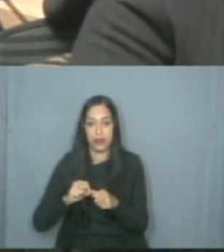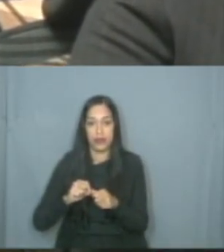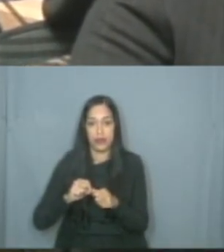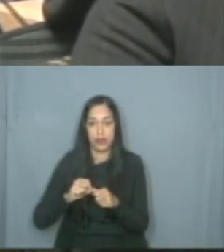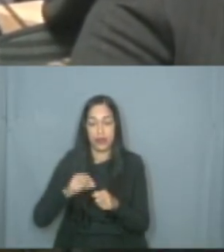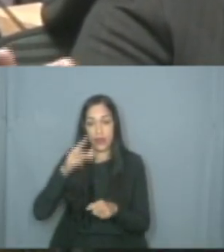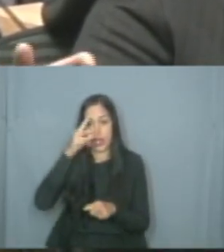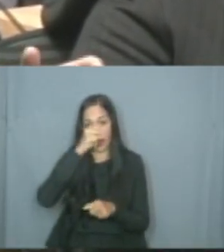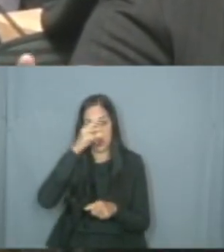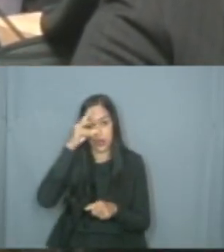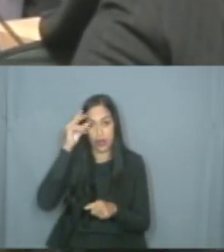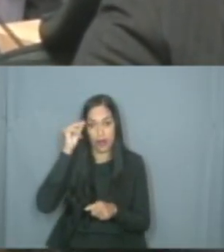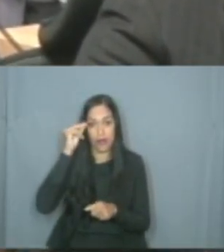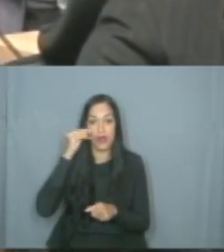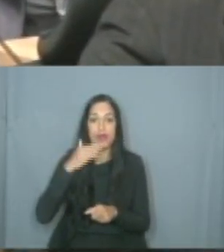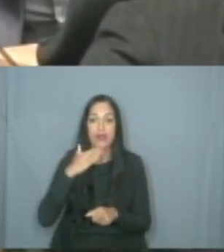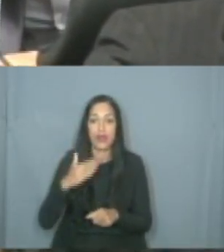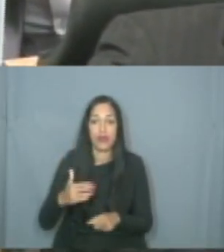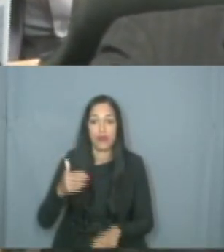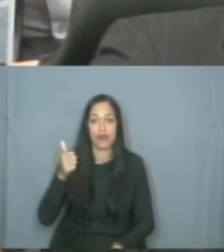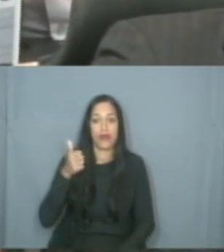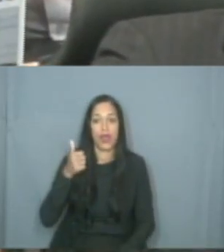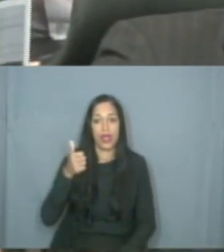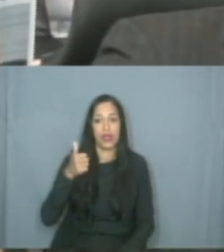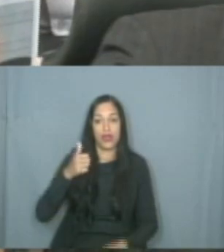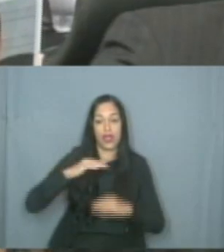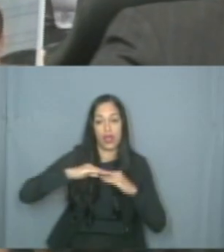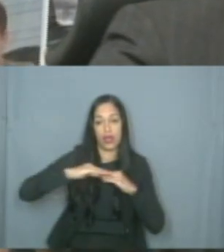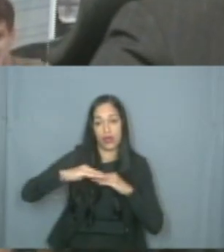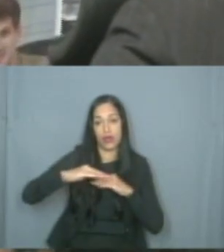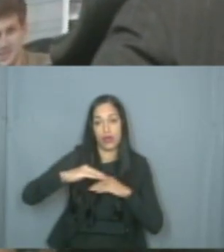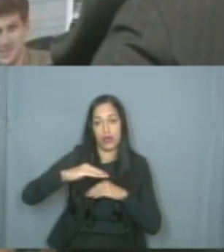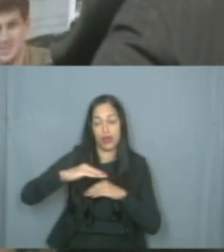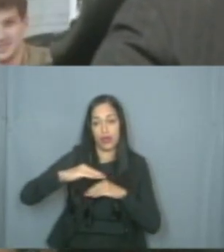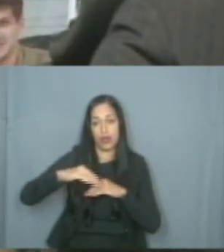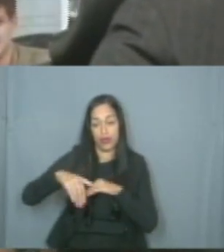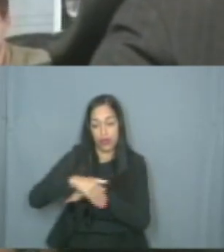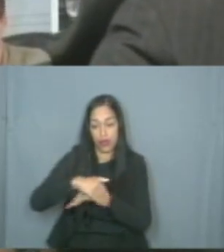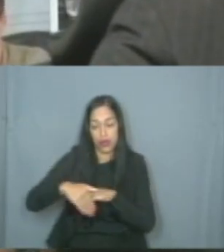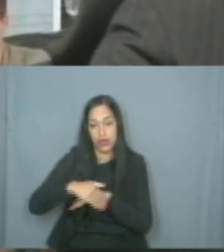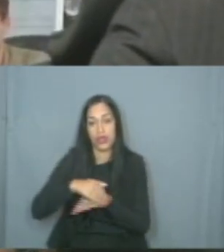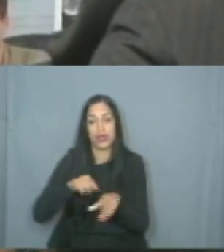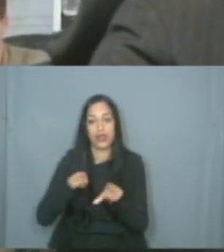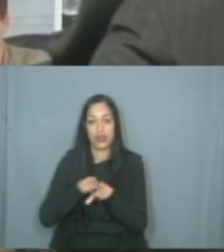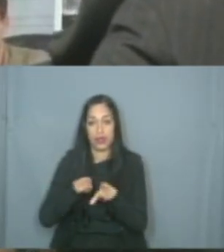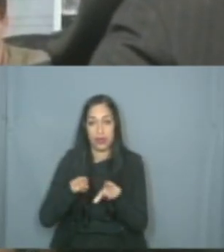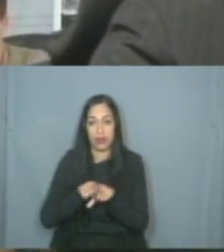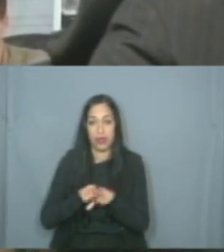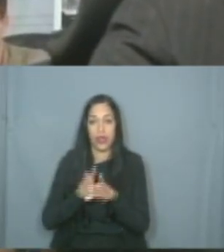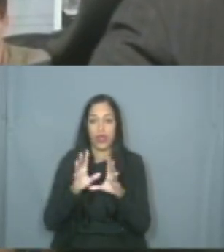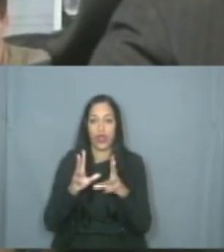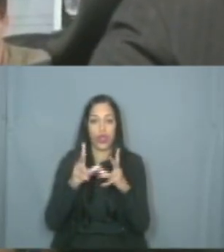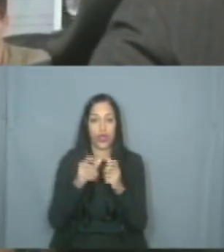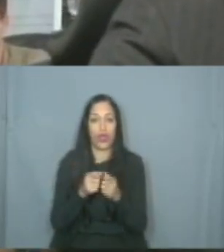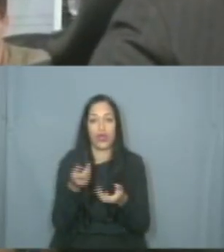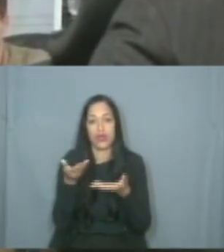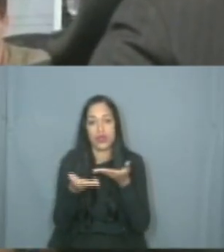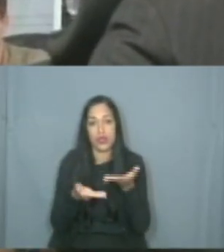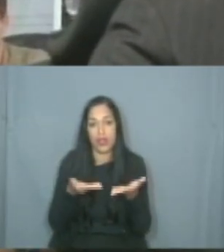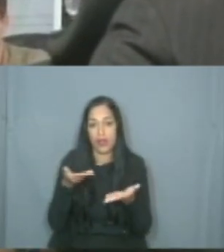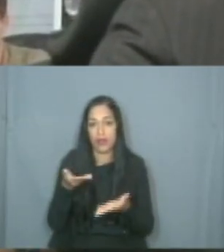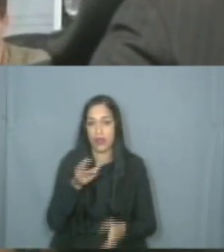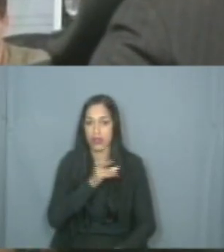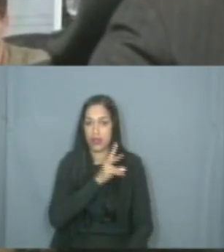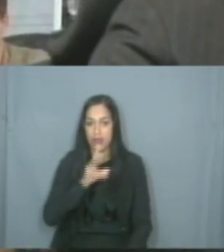prefeitura tem ampliado as calçadas de uma maneira geral e provavelmente já licitou todo esse serviço, o vereador